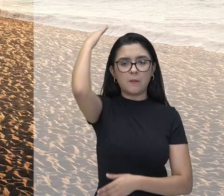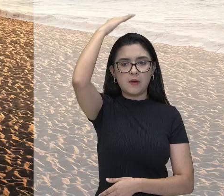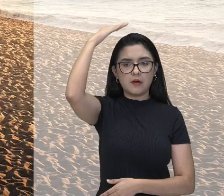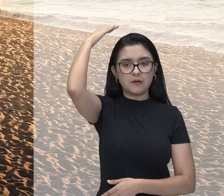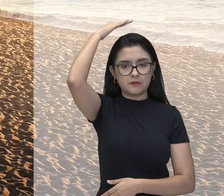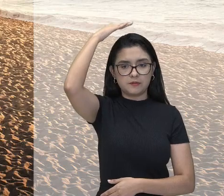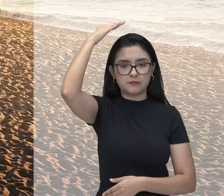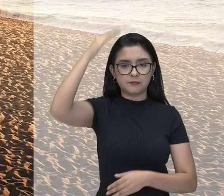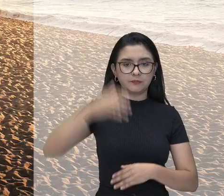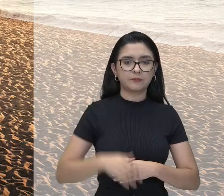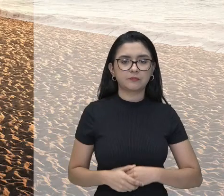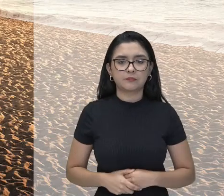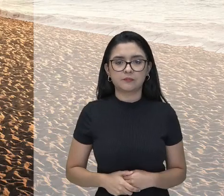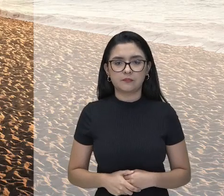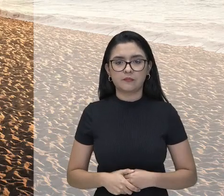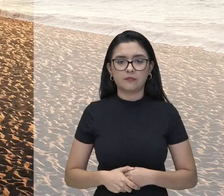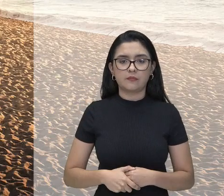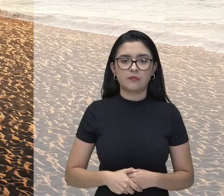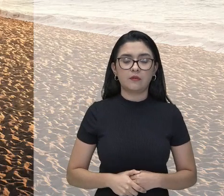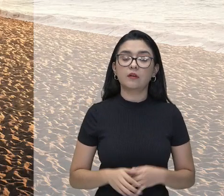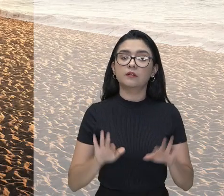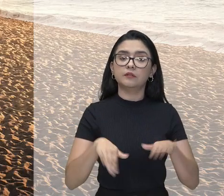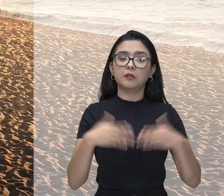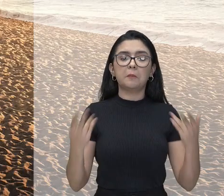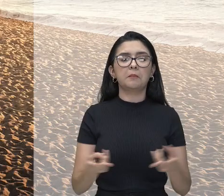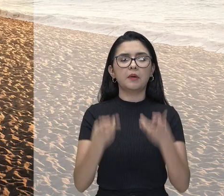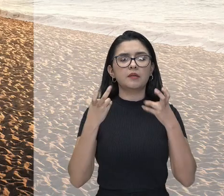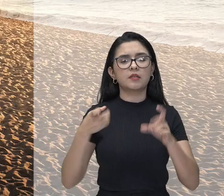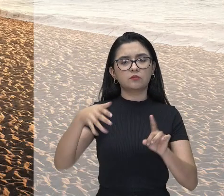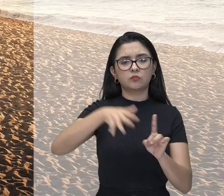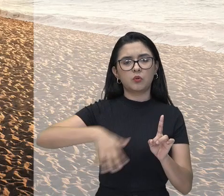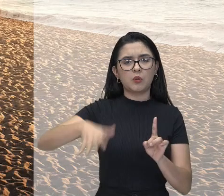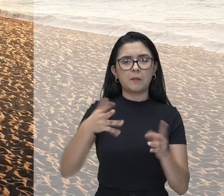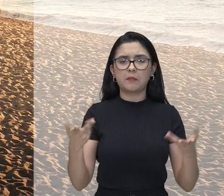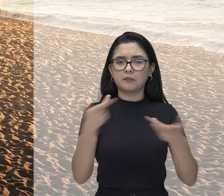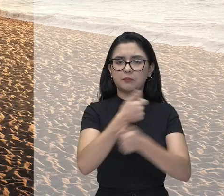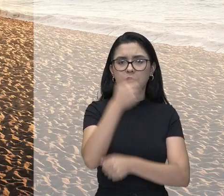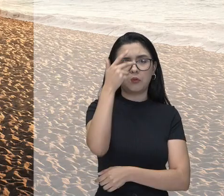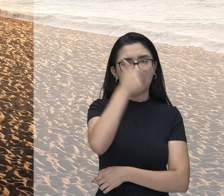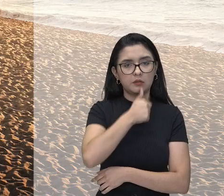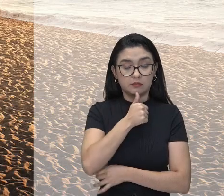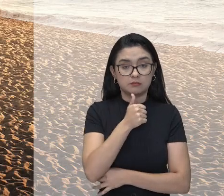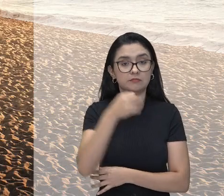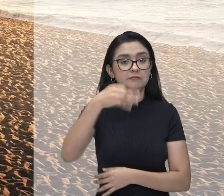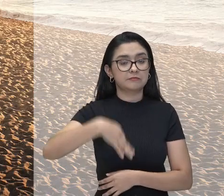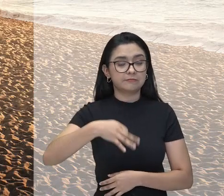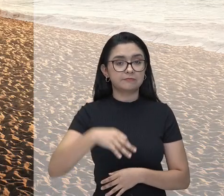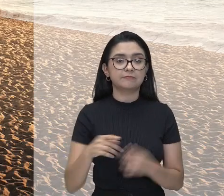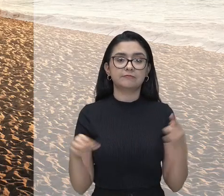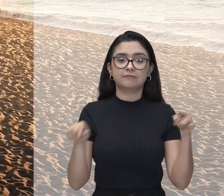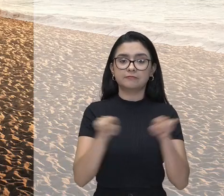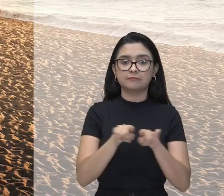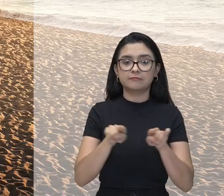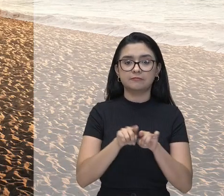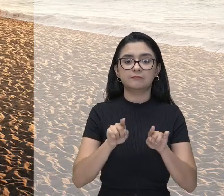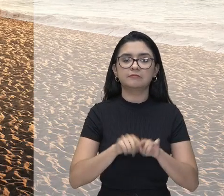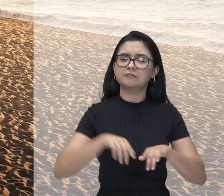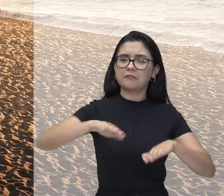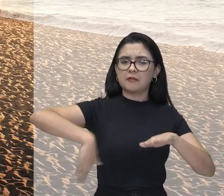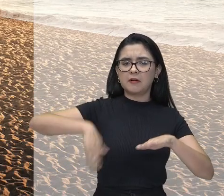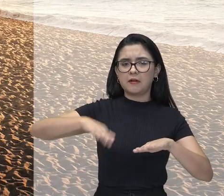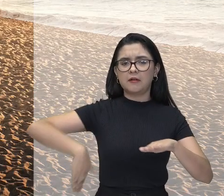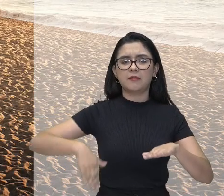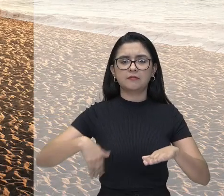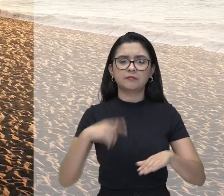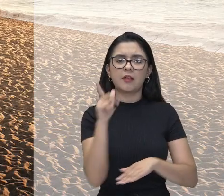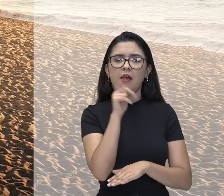Acapulco, México. Sim? E veja que visual bonito, que paisagem linda, né? Paisagem litorânea, com esse